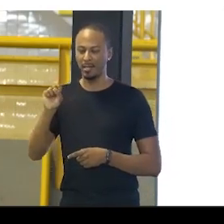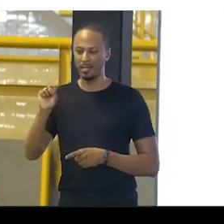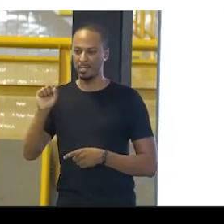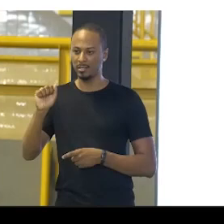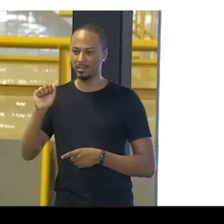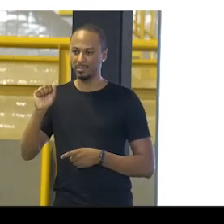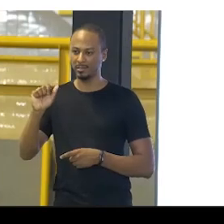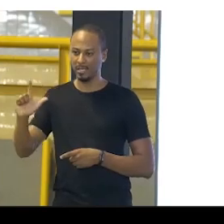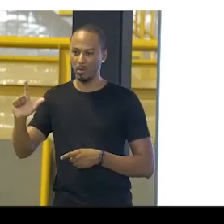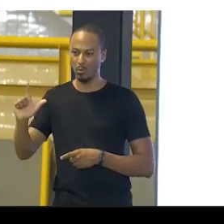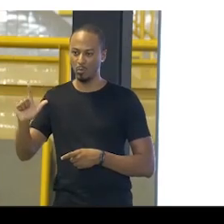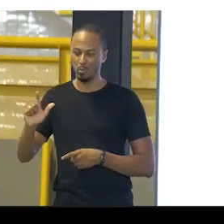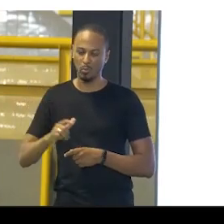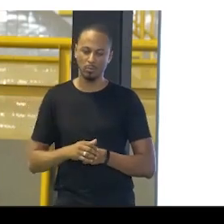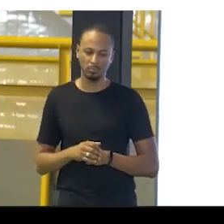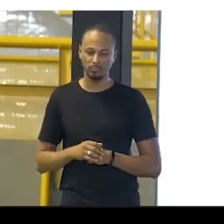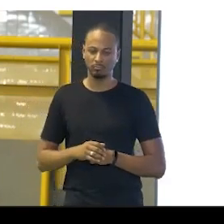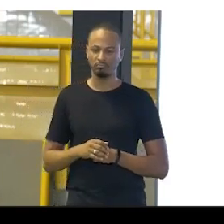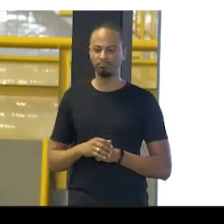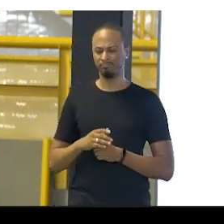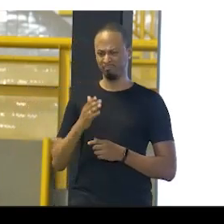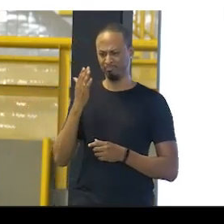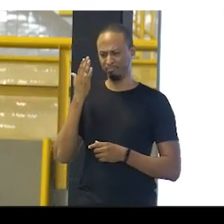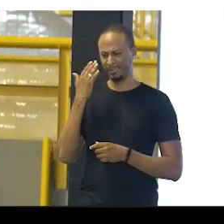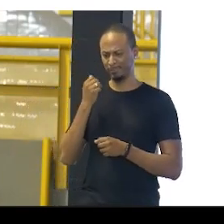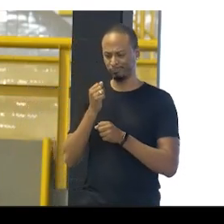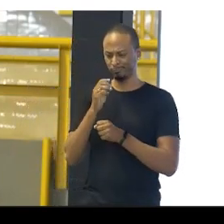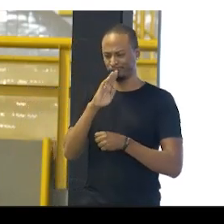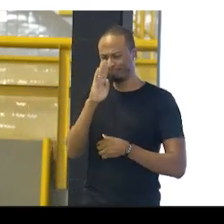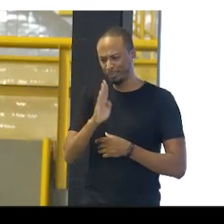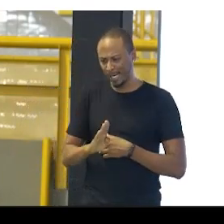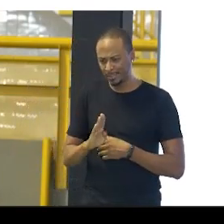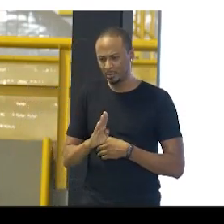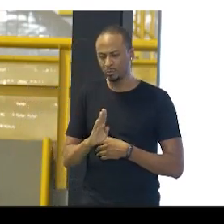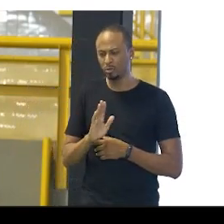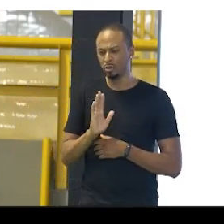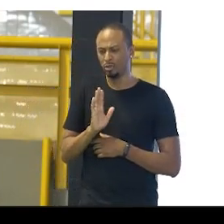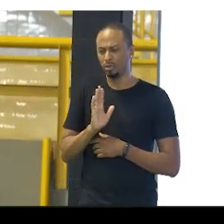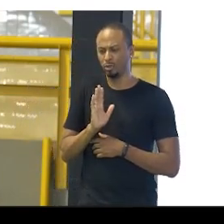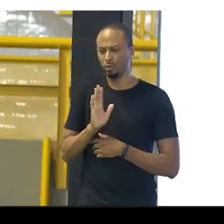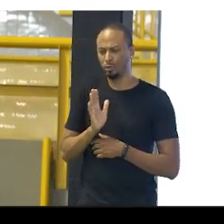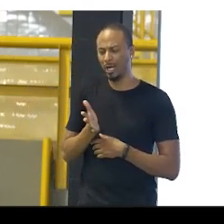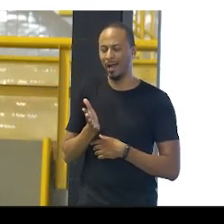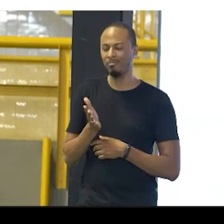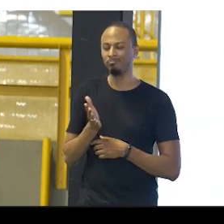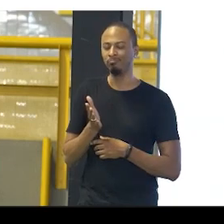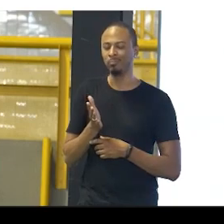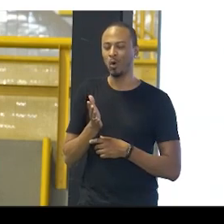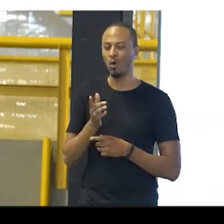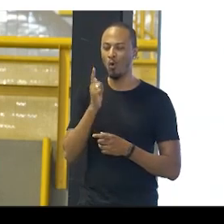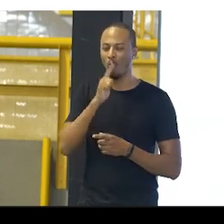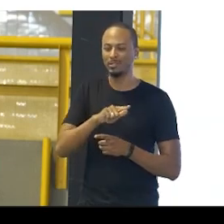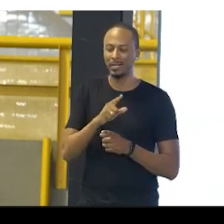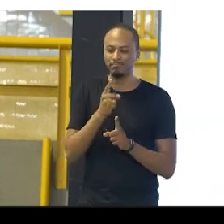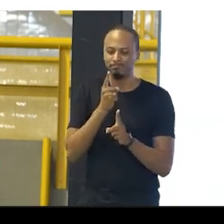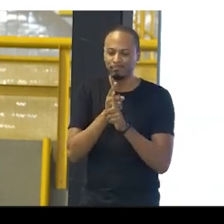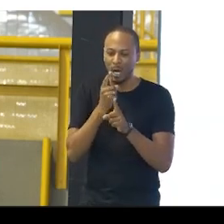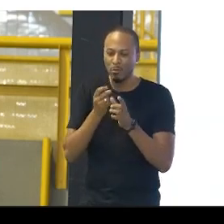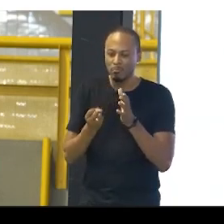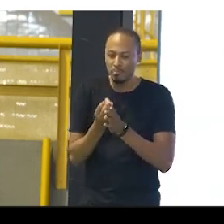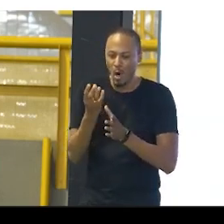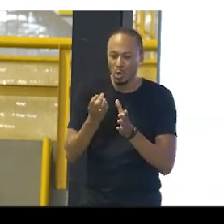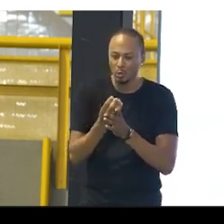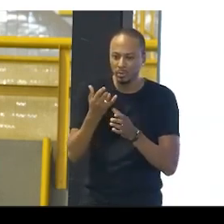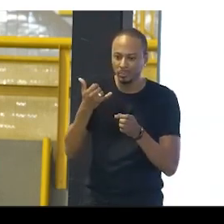até então. O Brasil, na época, já produzia petróleo a 3 quilômetros de profundidade. Então, não